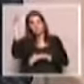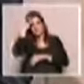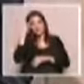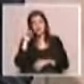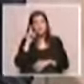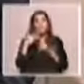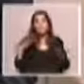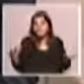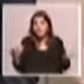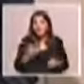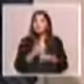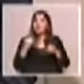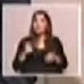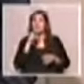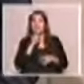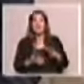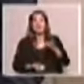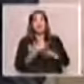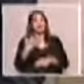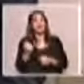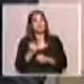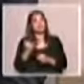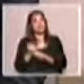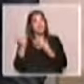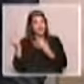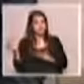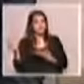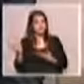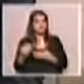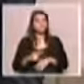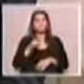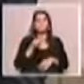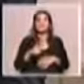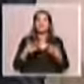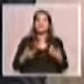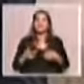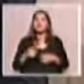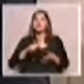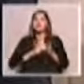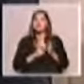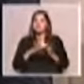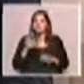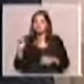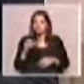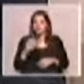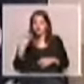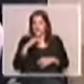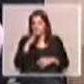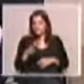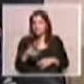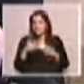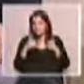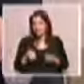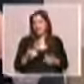porque começa a fixar postos qualificados com não qualificados. E a outra questão que o engenheiro João Madonelo já frisou e